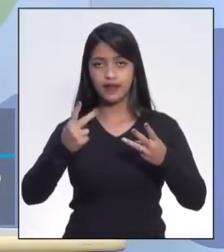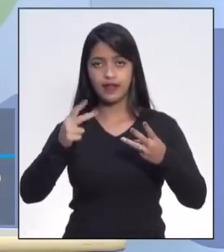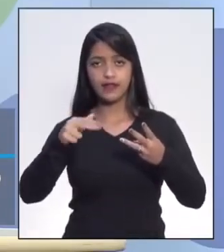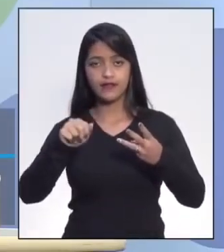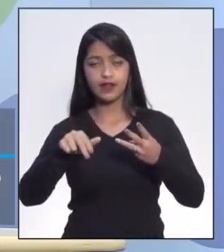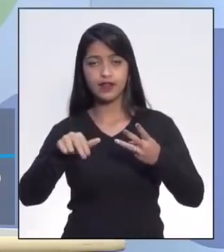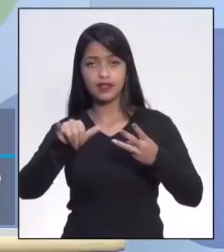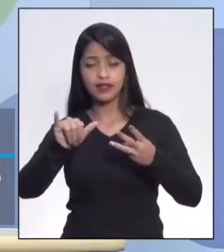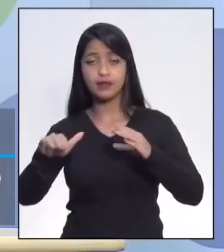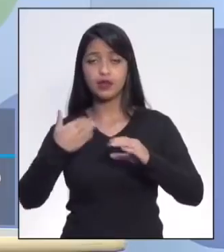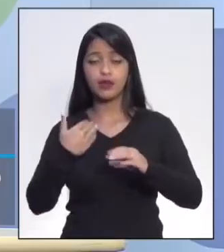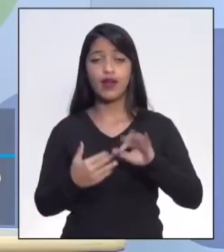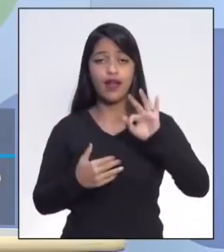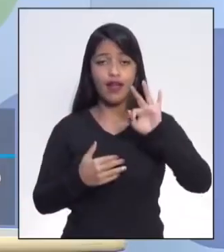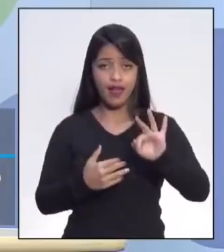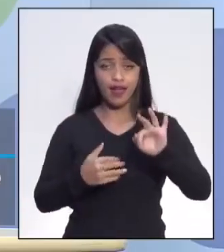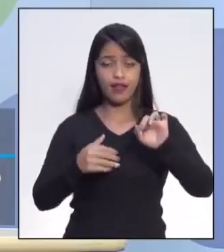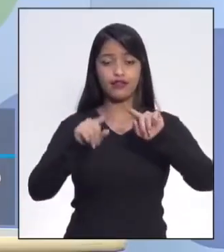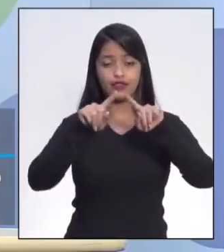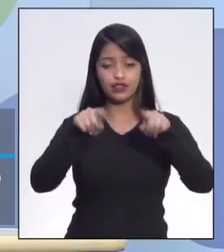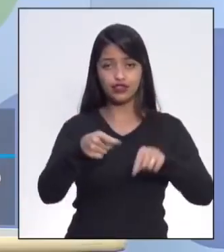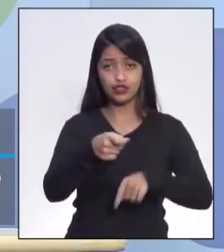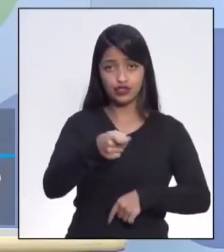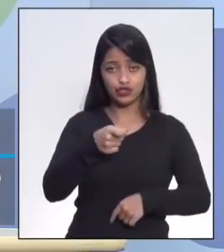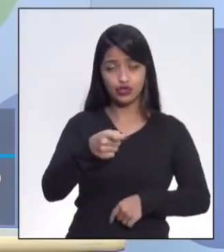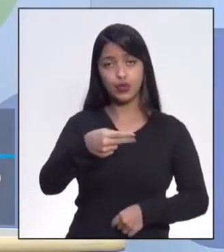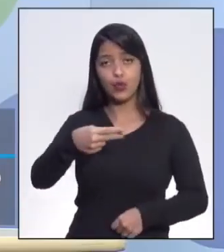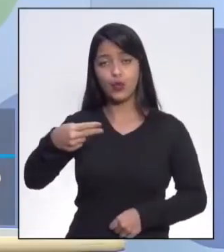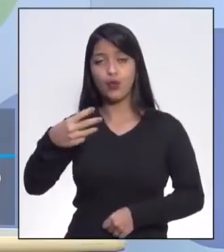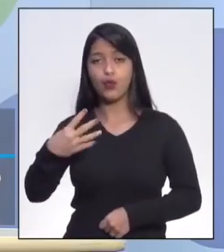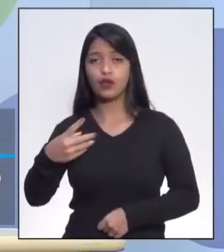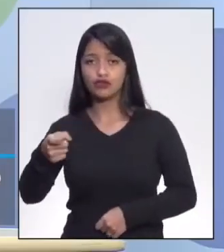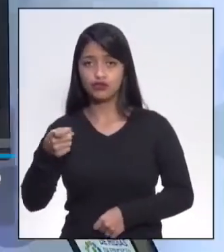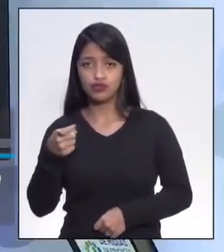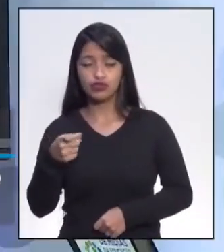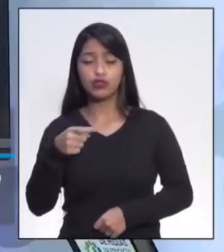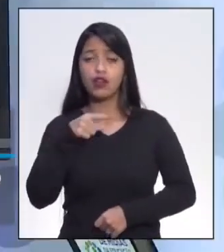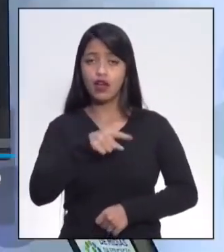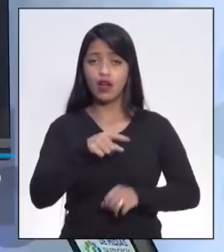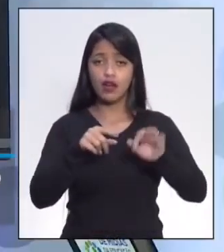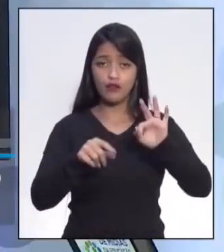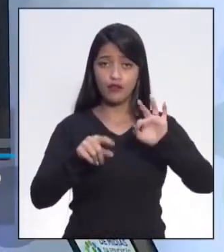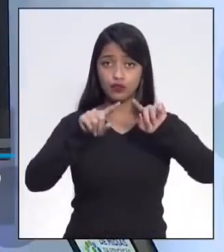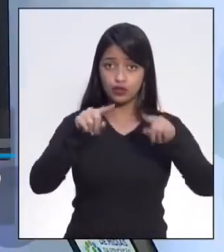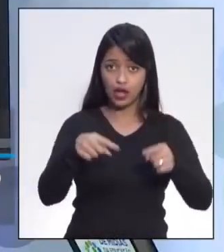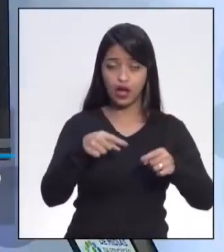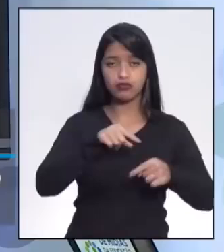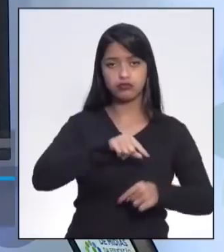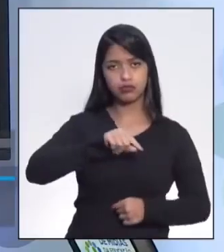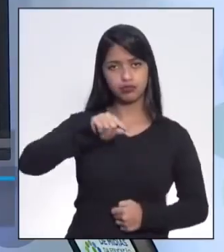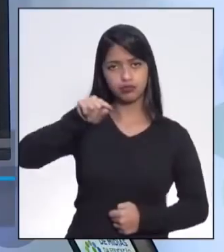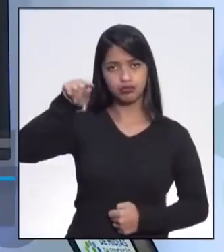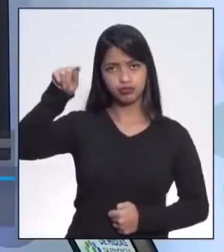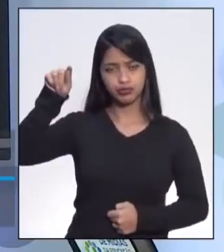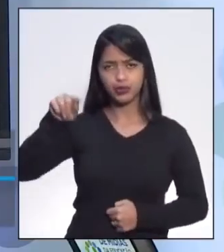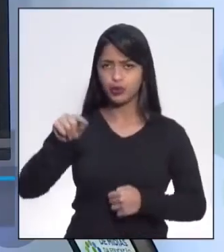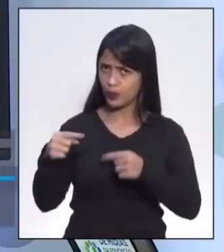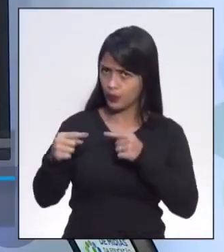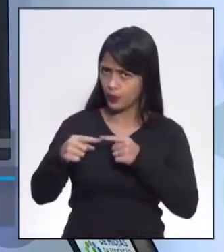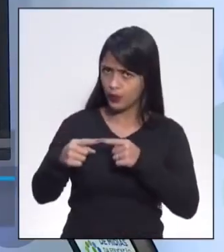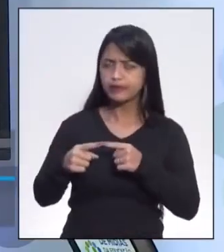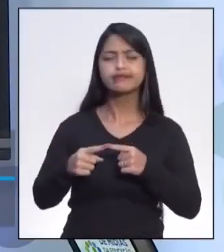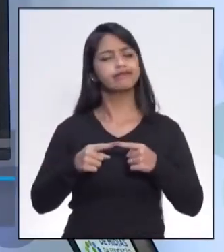a 4x e que a função também é crescente. É coerente? É muito coerente. Sabe outra coisa também que eu lembrei?